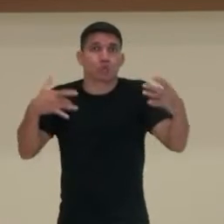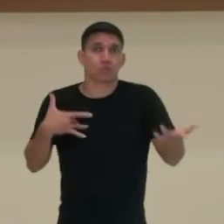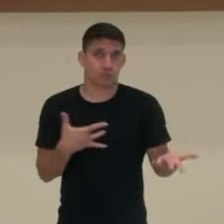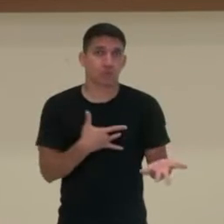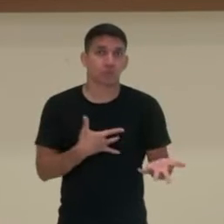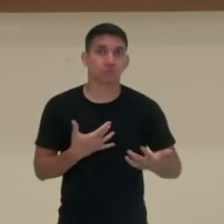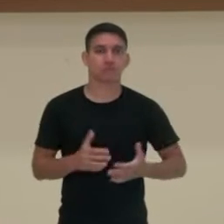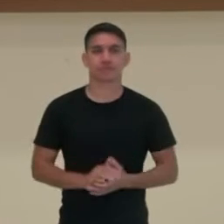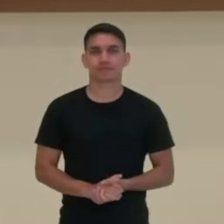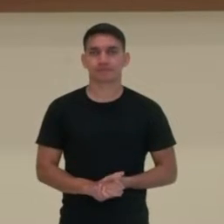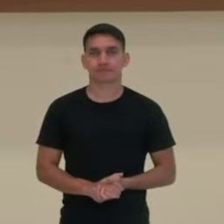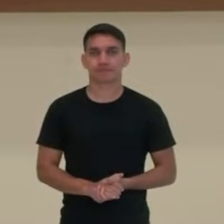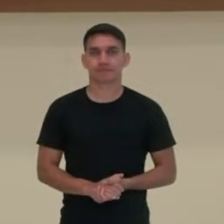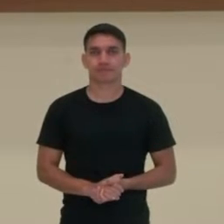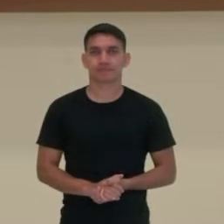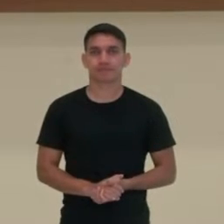né?